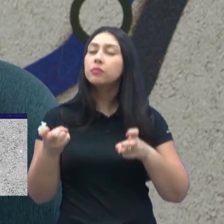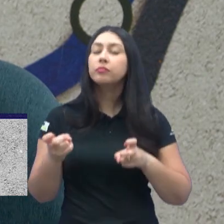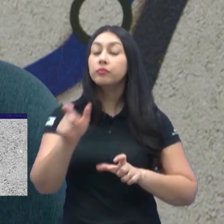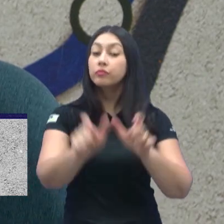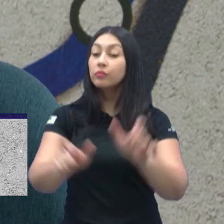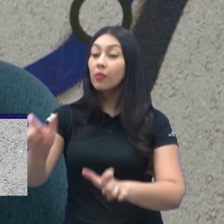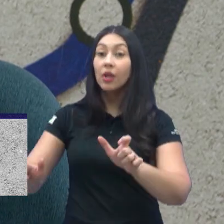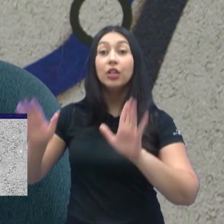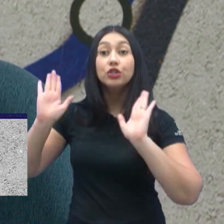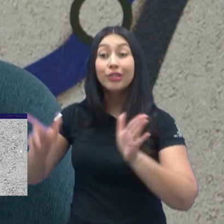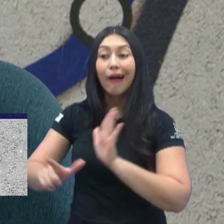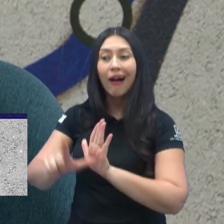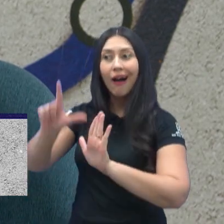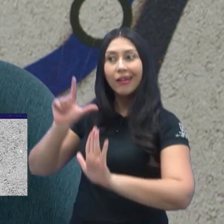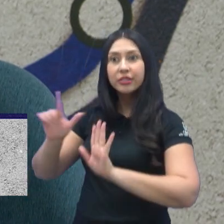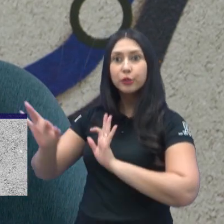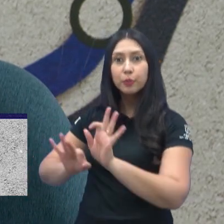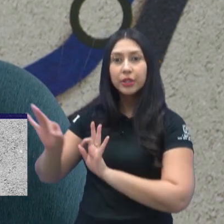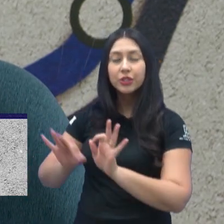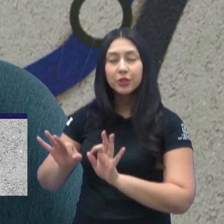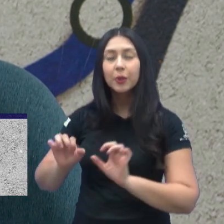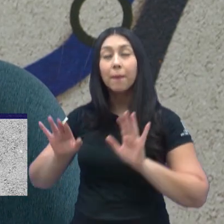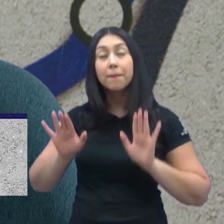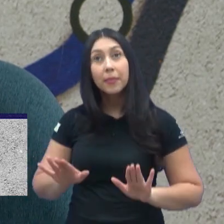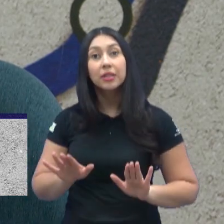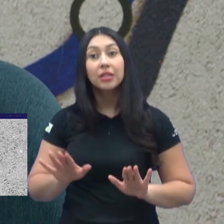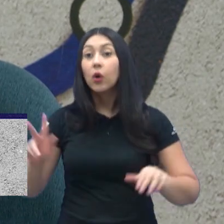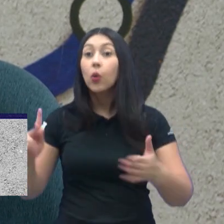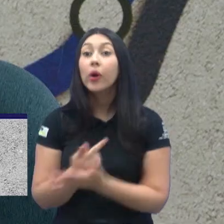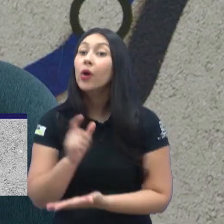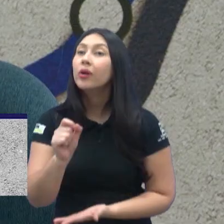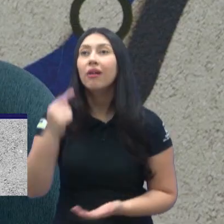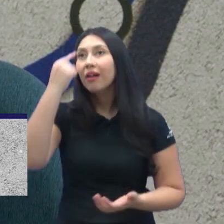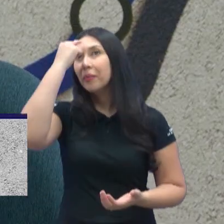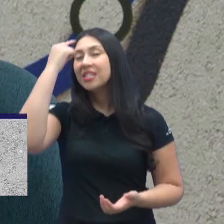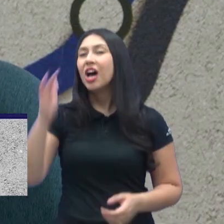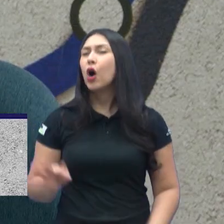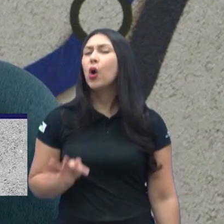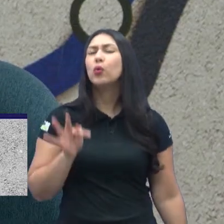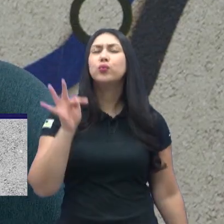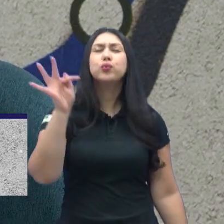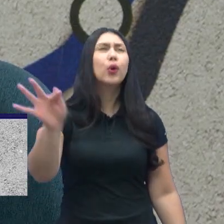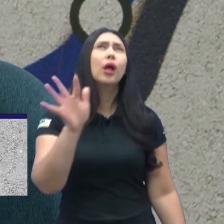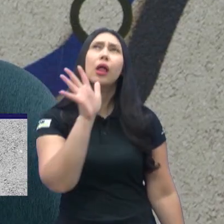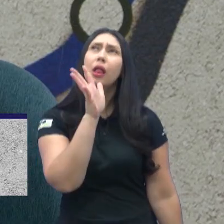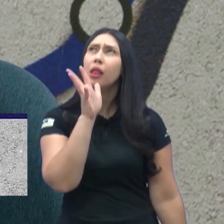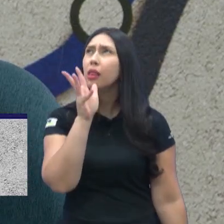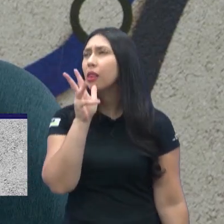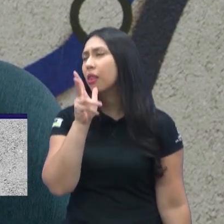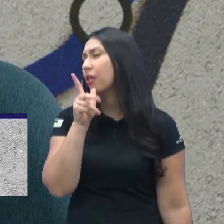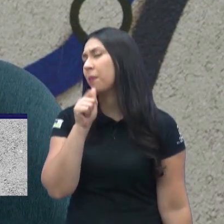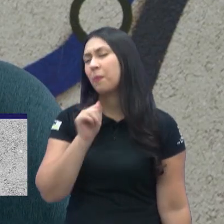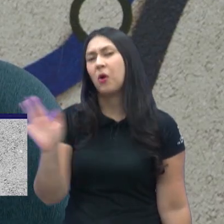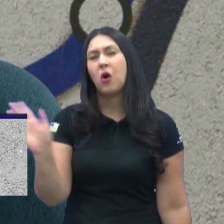estão procurando se planejar. Mas assim, o erro é achar que o dia de amanhã, né, sempre